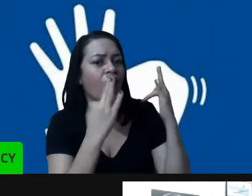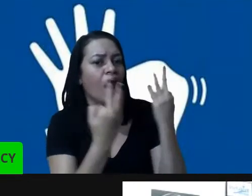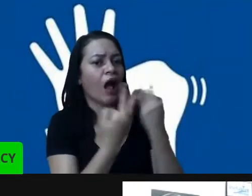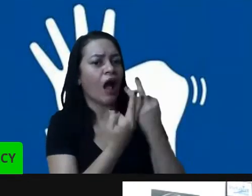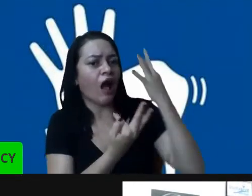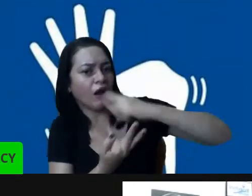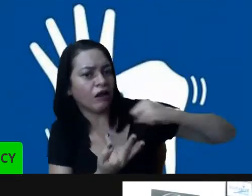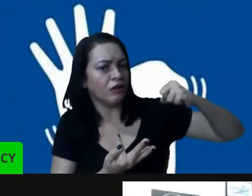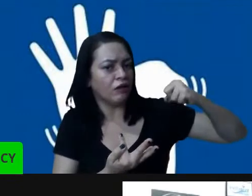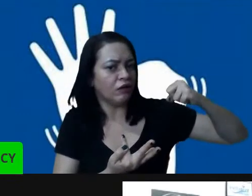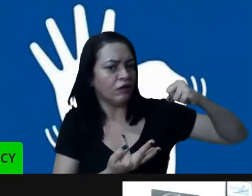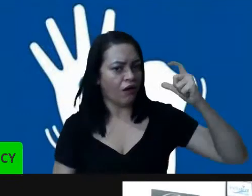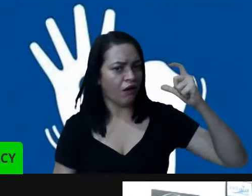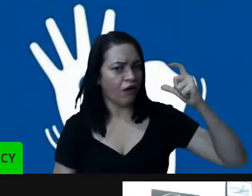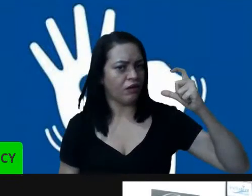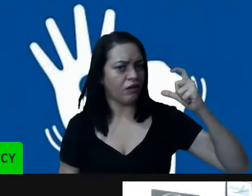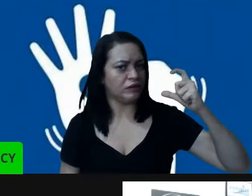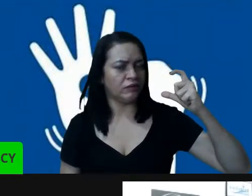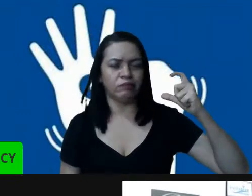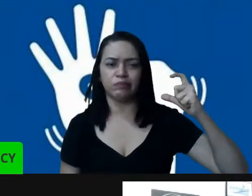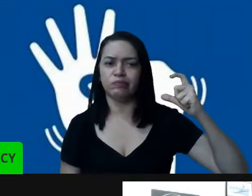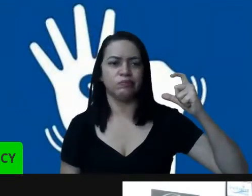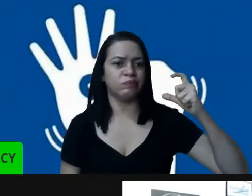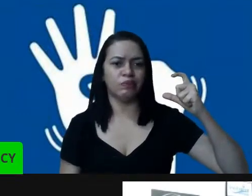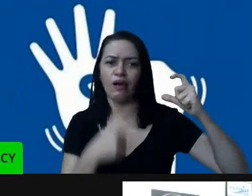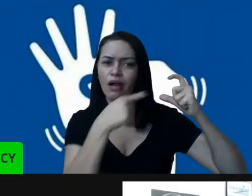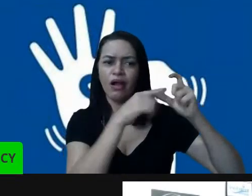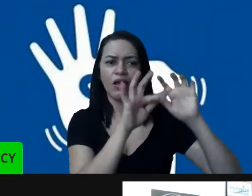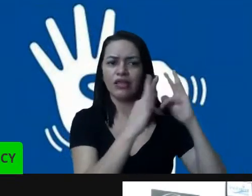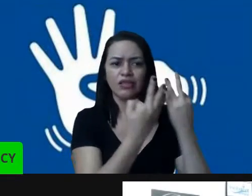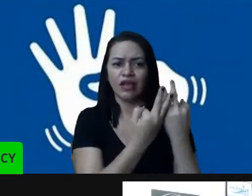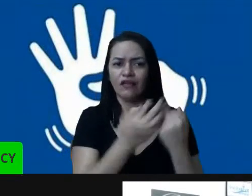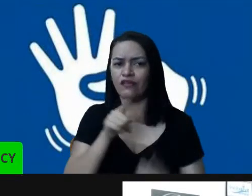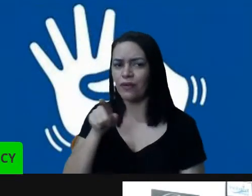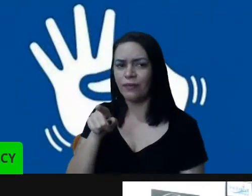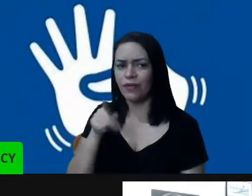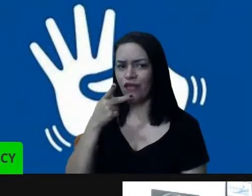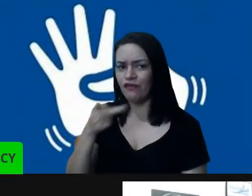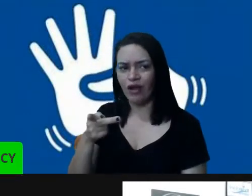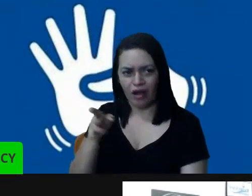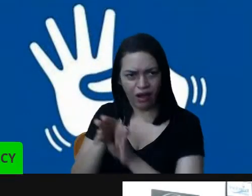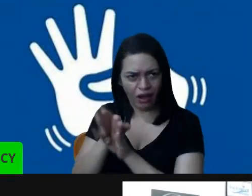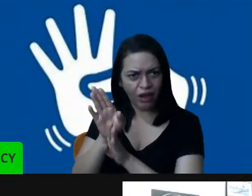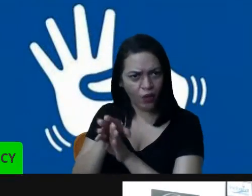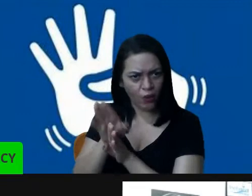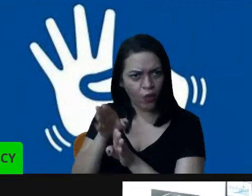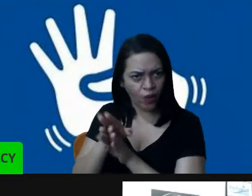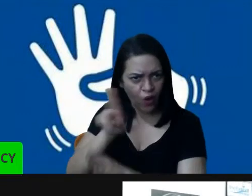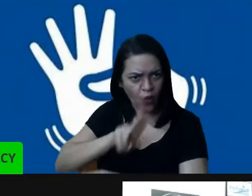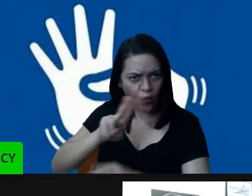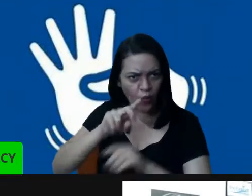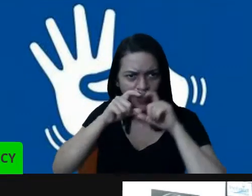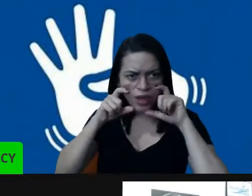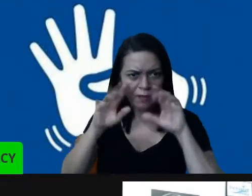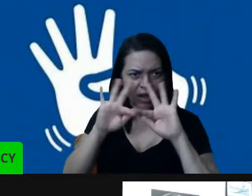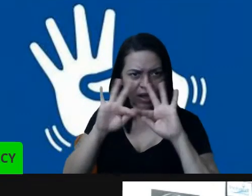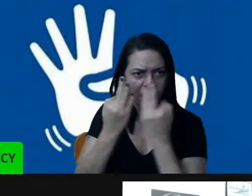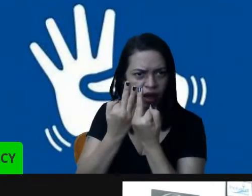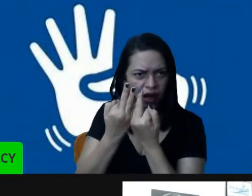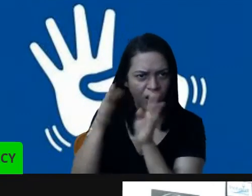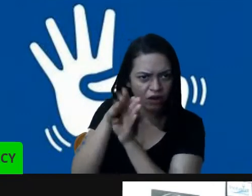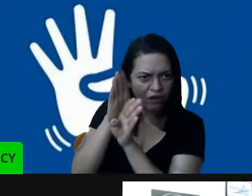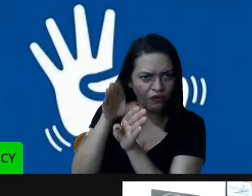Será que essa família está dizendo para esse surdo: olha, usa máscara, sai de casa, ah, ou lava a mão, por que lava a